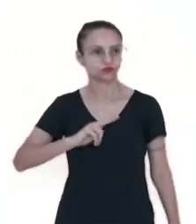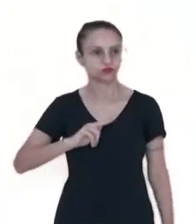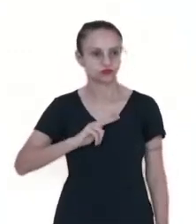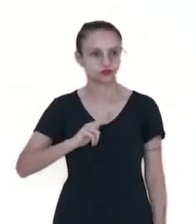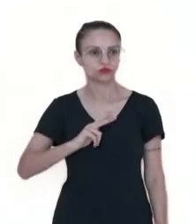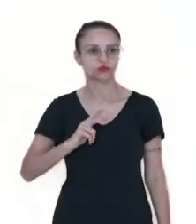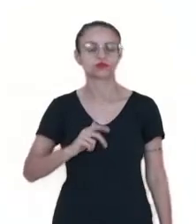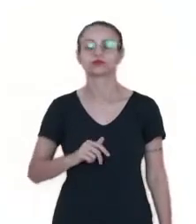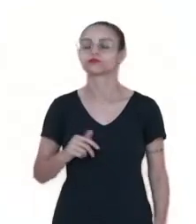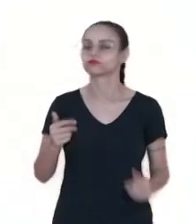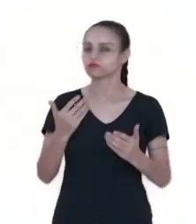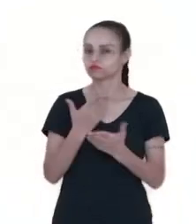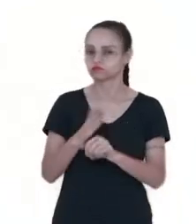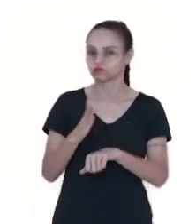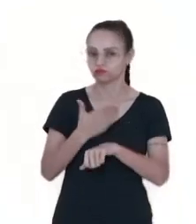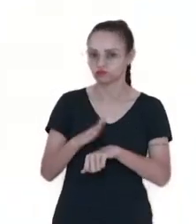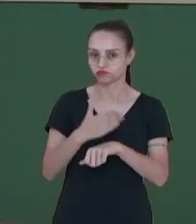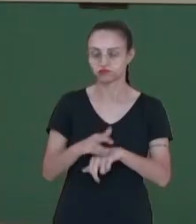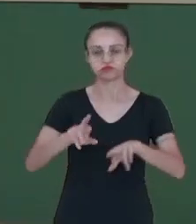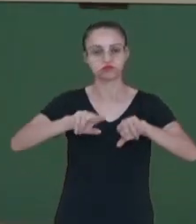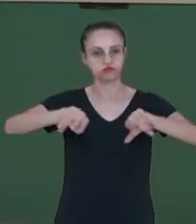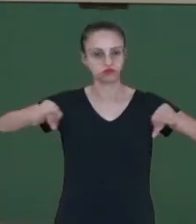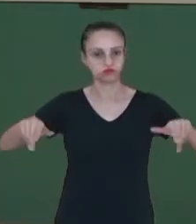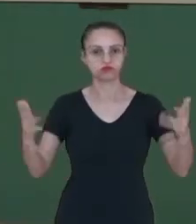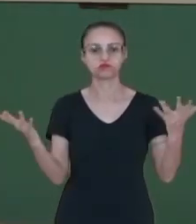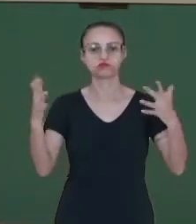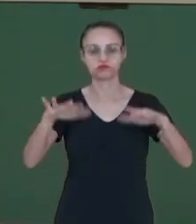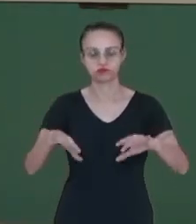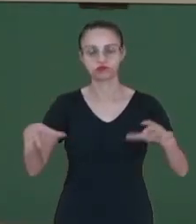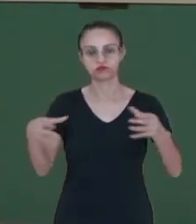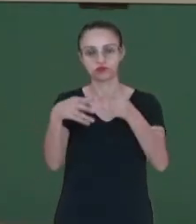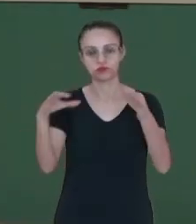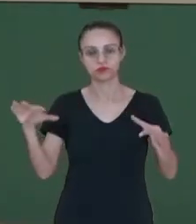Trabalha a diversidade, a inclusão através do coletivo.